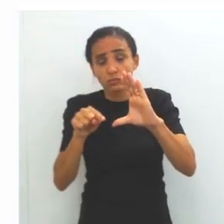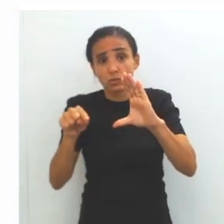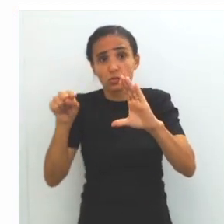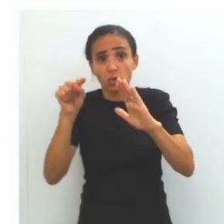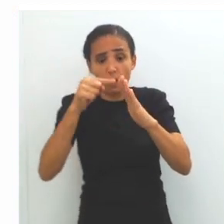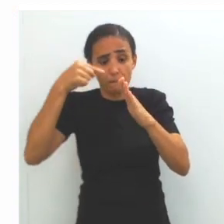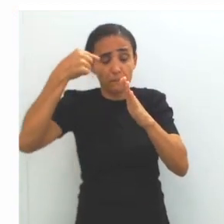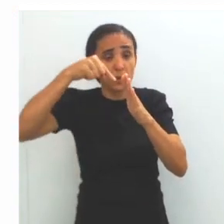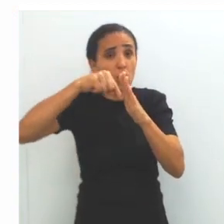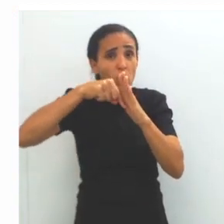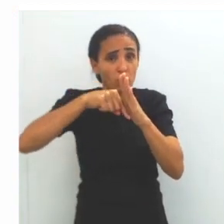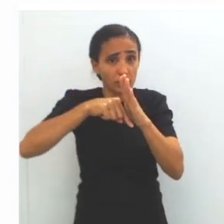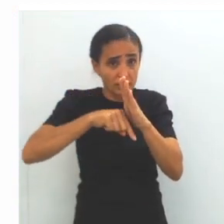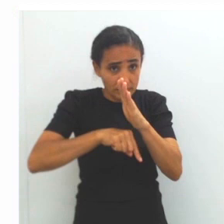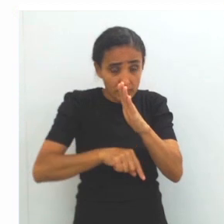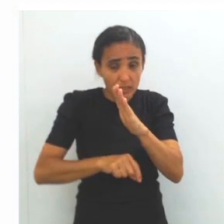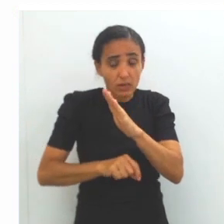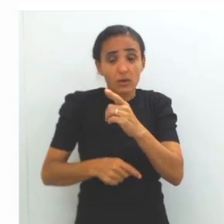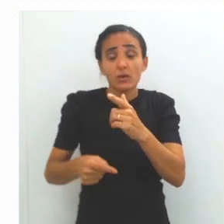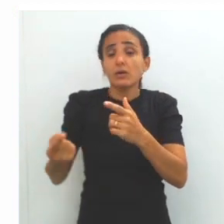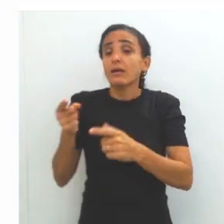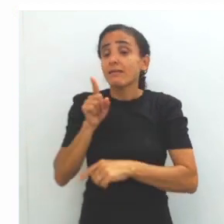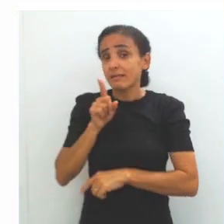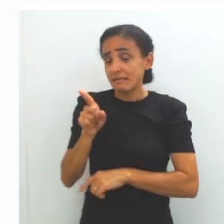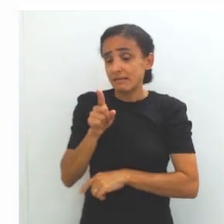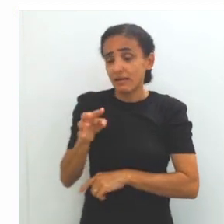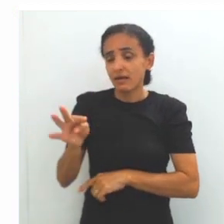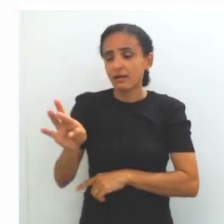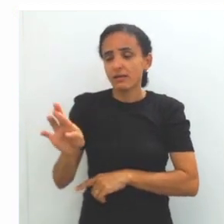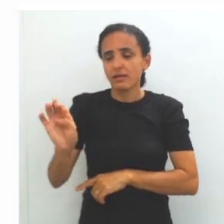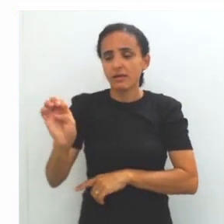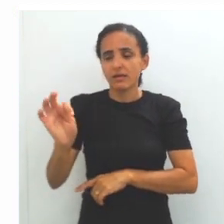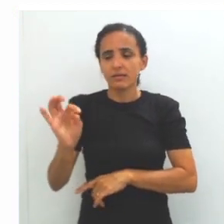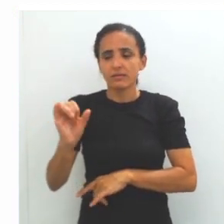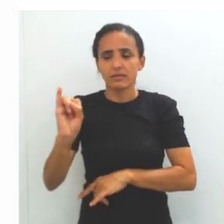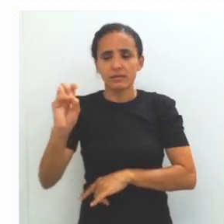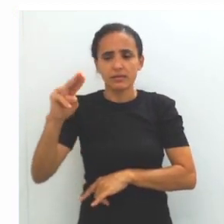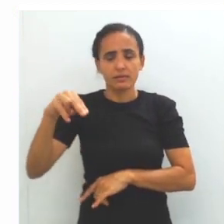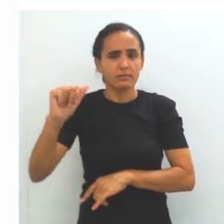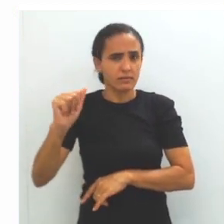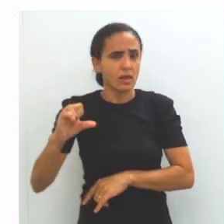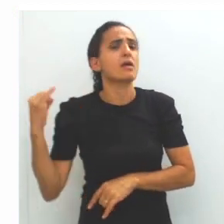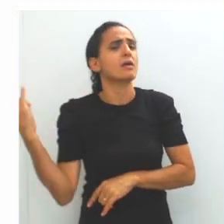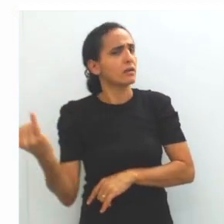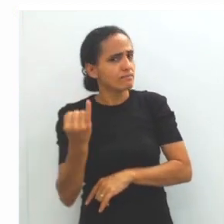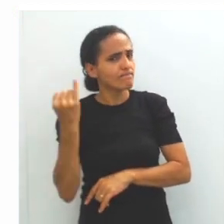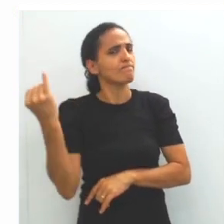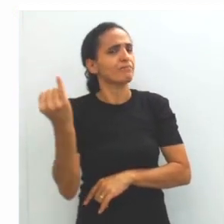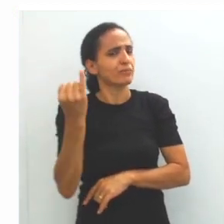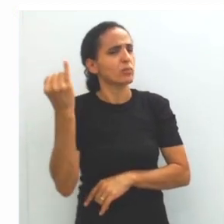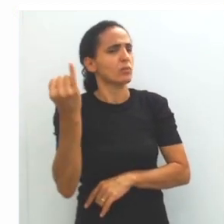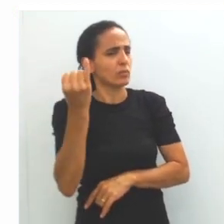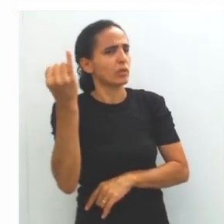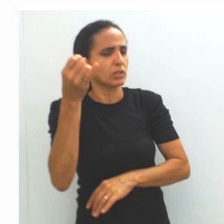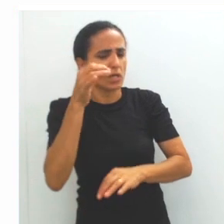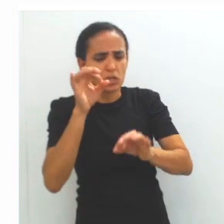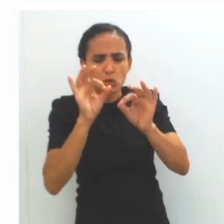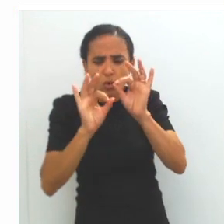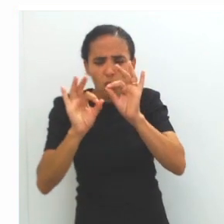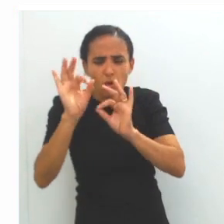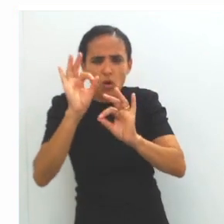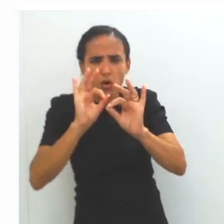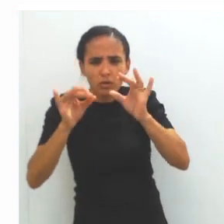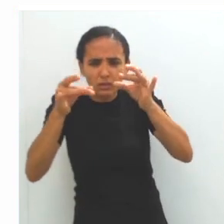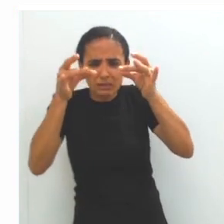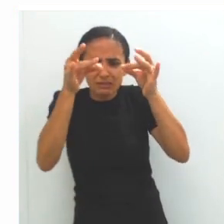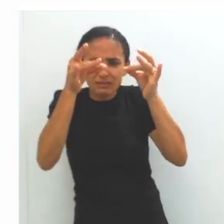do olho. E a retina, ela é essencial. Por quê? Porque a retina, ela